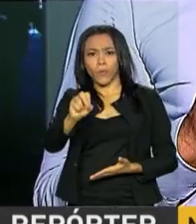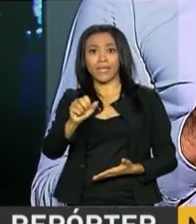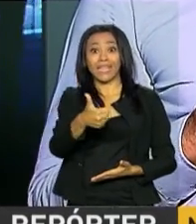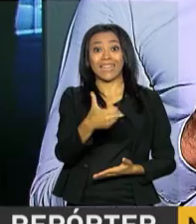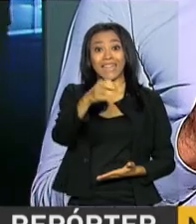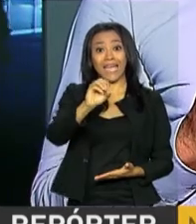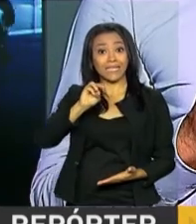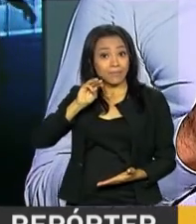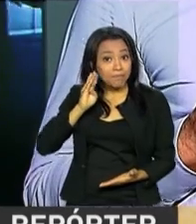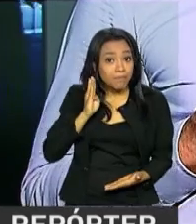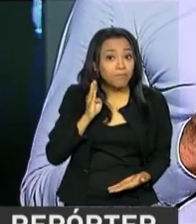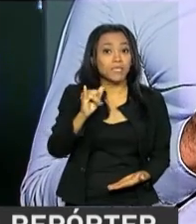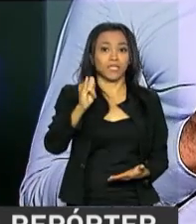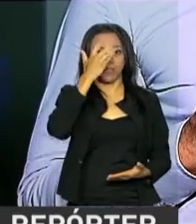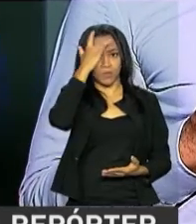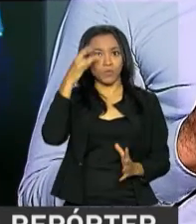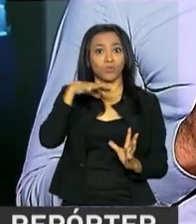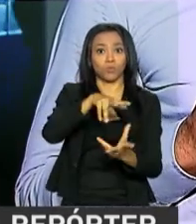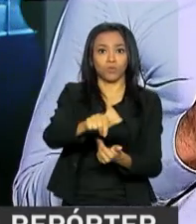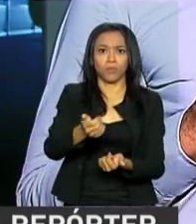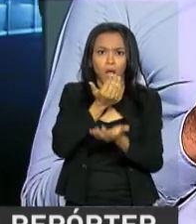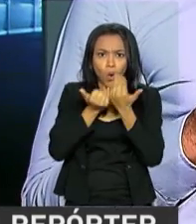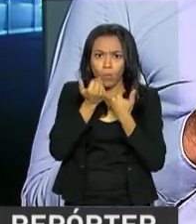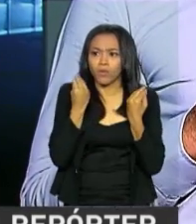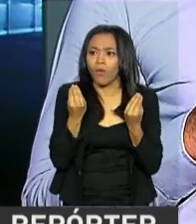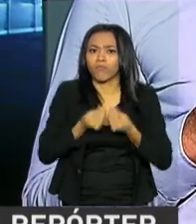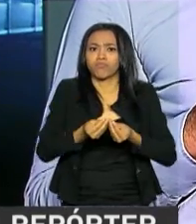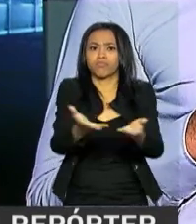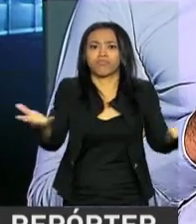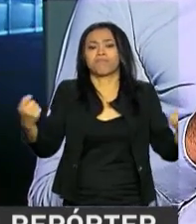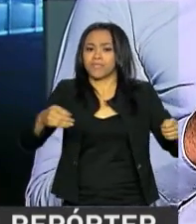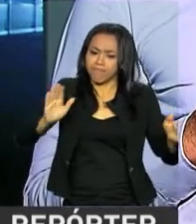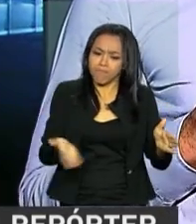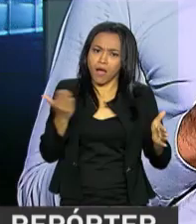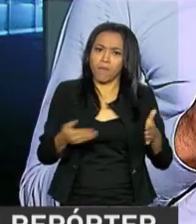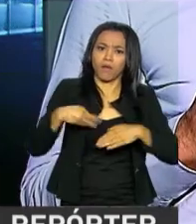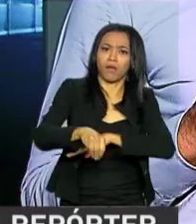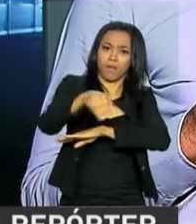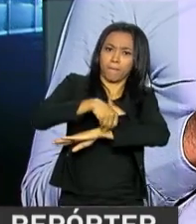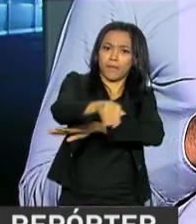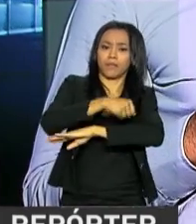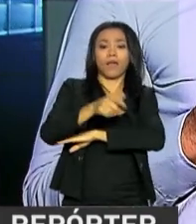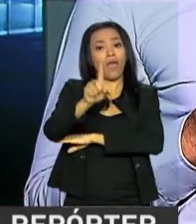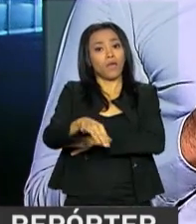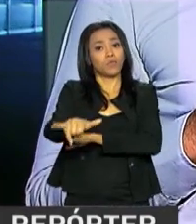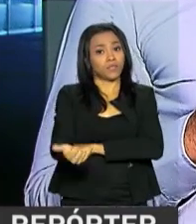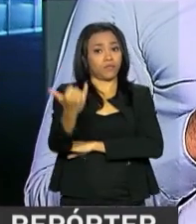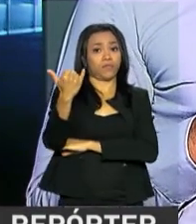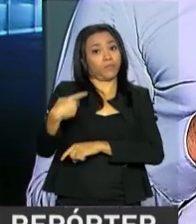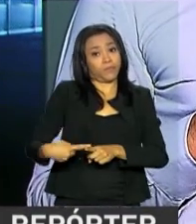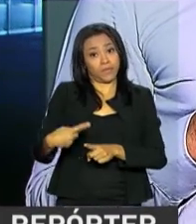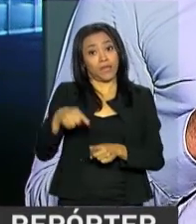de pessoas e para alimentar tanta gente é preciso produzir mais alimento um desafio já que pra isso